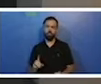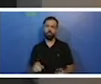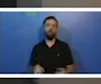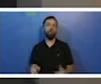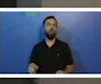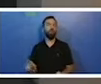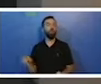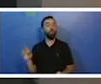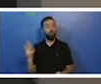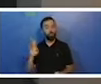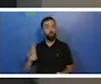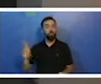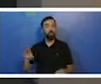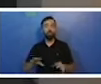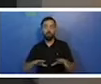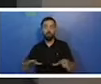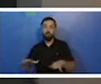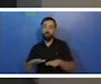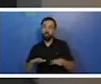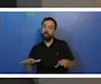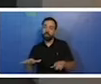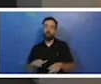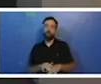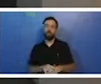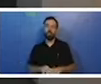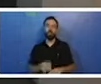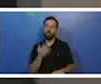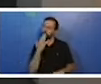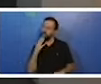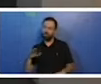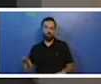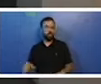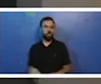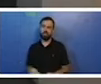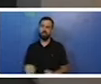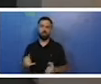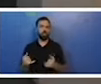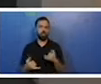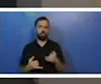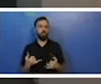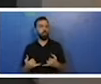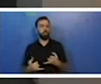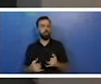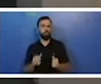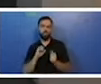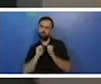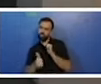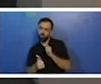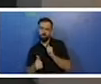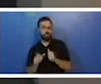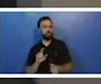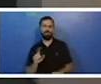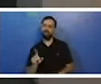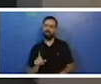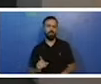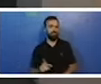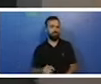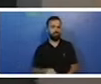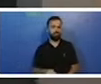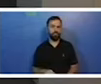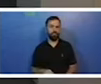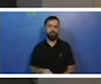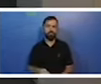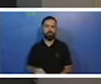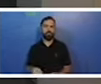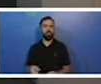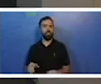tá que a criança Nessa idade as crianças não jogam esportes tá as crianças apenas fazem um gestual